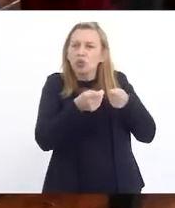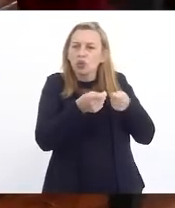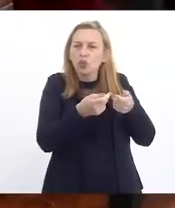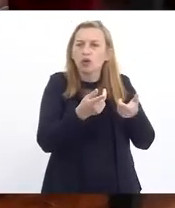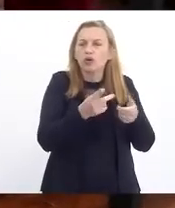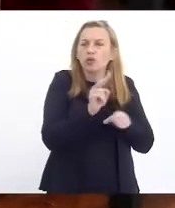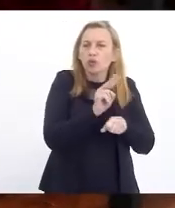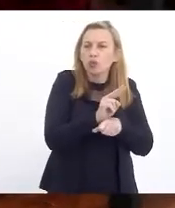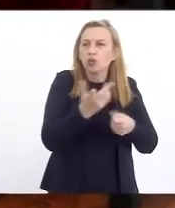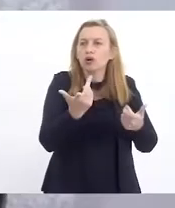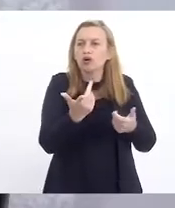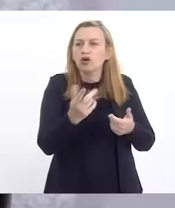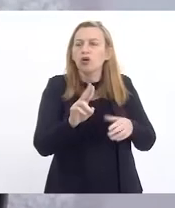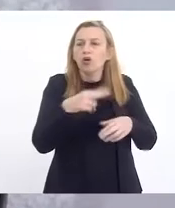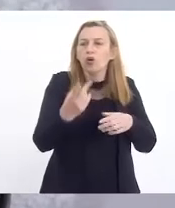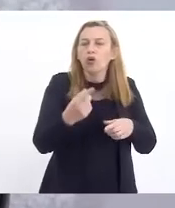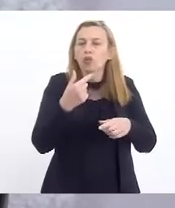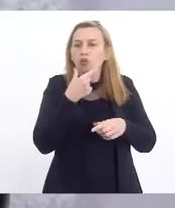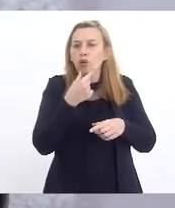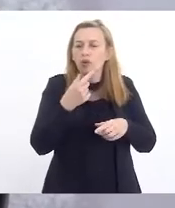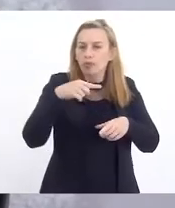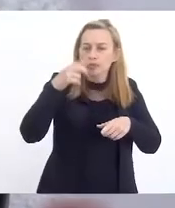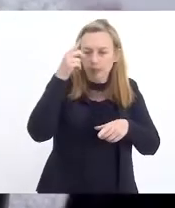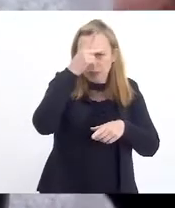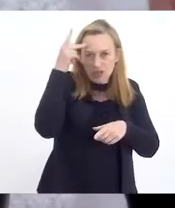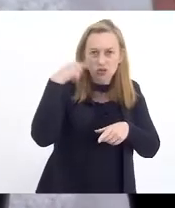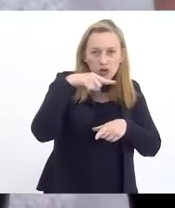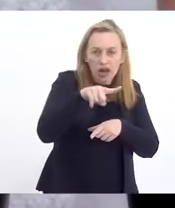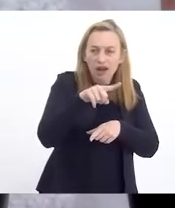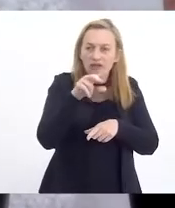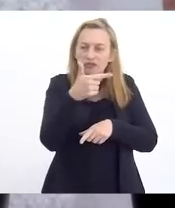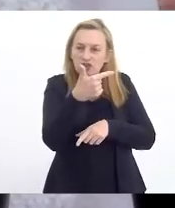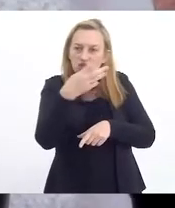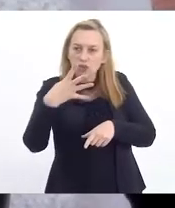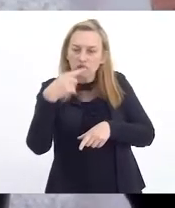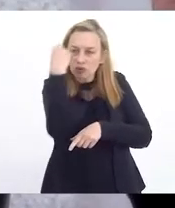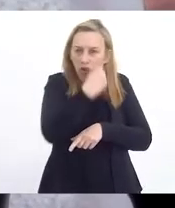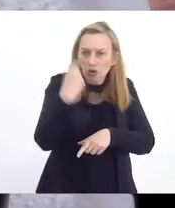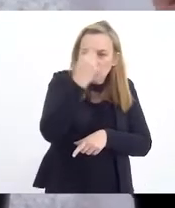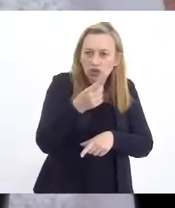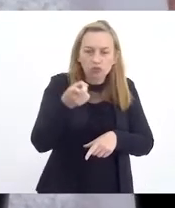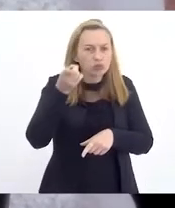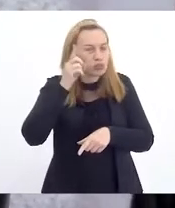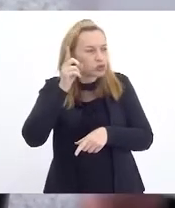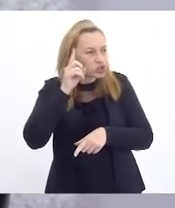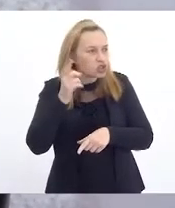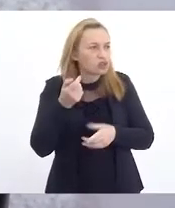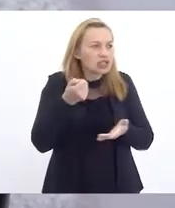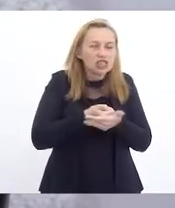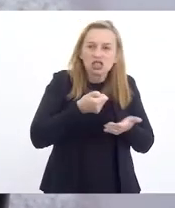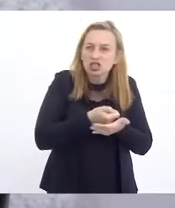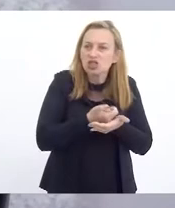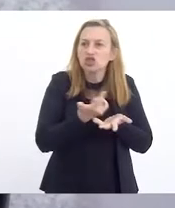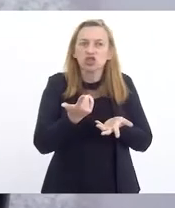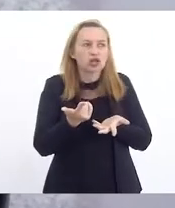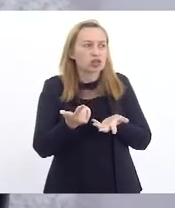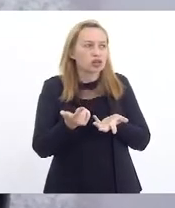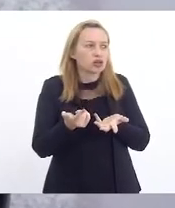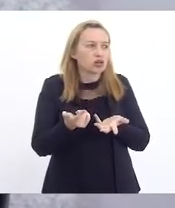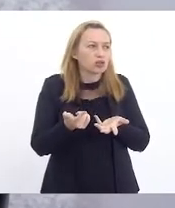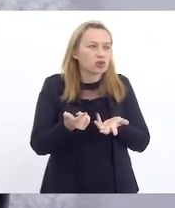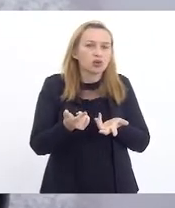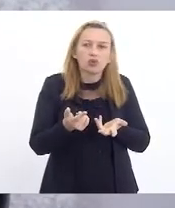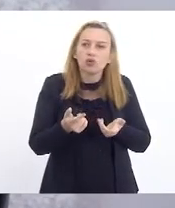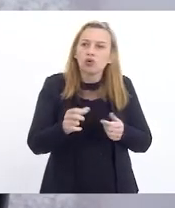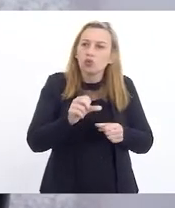PROCON Cefália ou botar um fiscal lá 24 horas por dia. Então, a partir do momento que você exigir, sabe, com um empenho, o